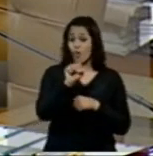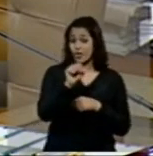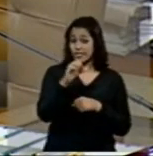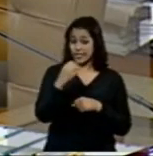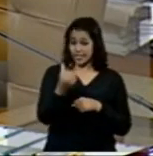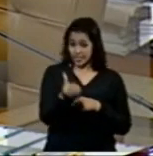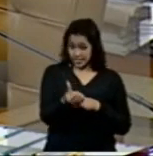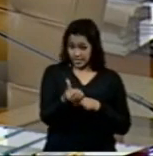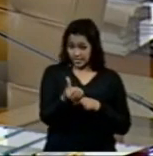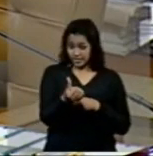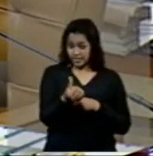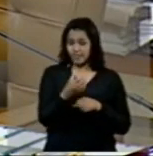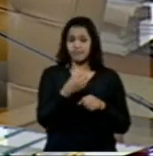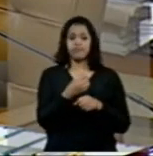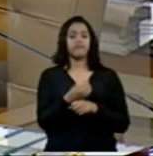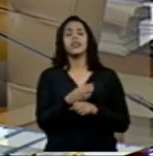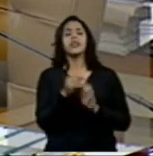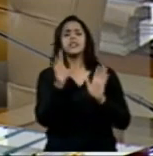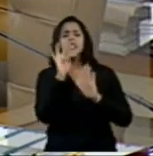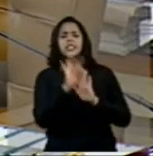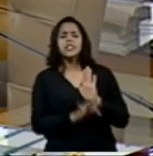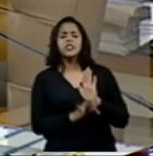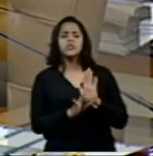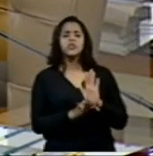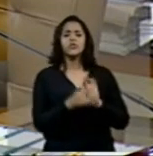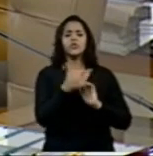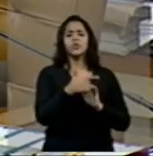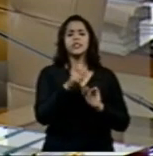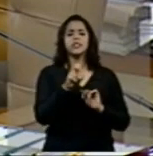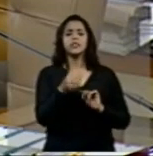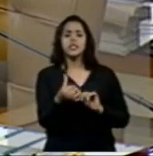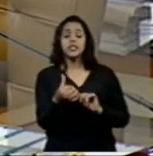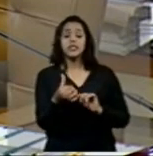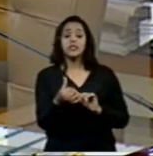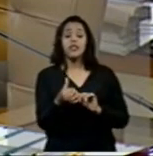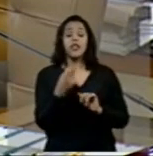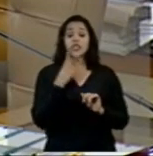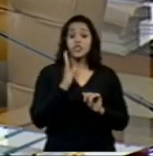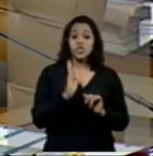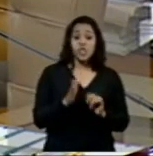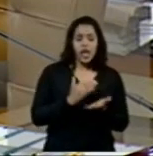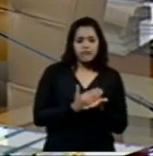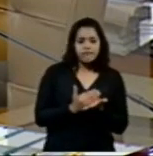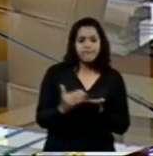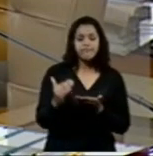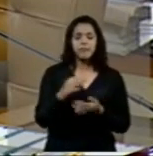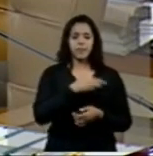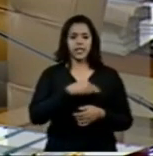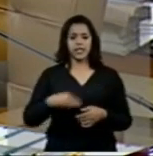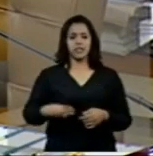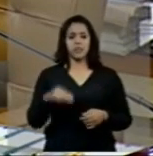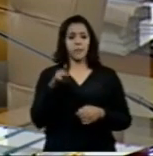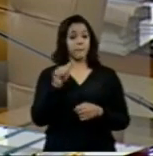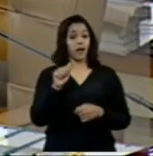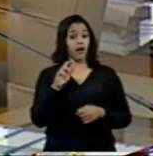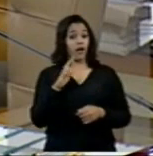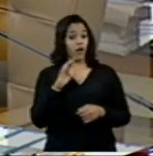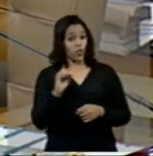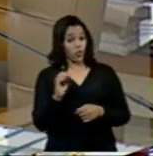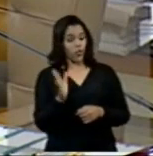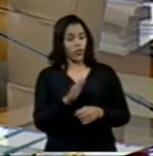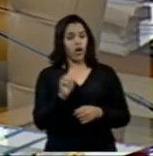súmula 256 do TST, de iniciativa do ministro Marco Aurélio,